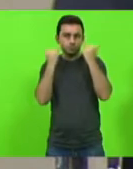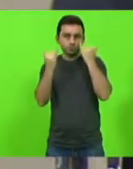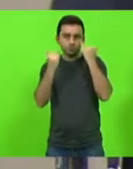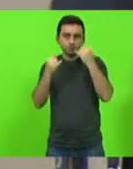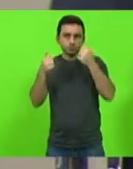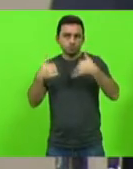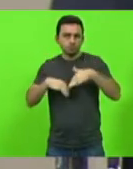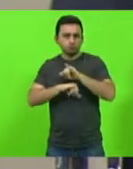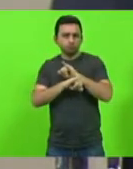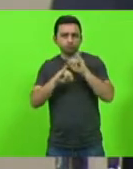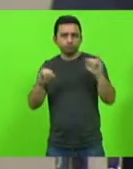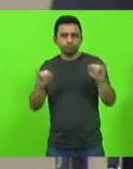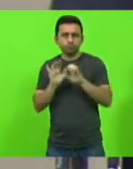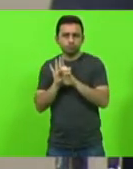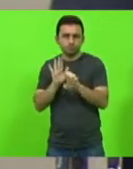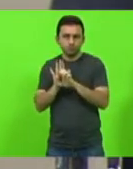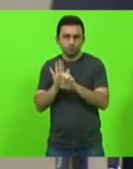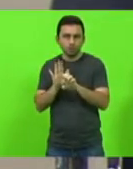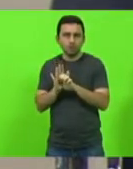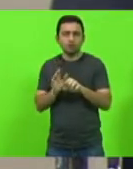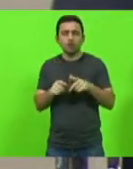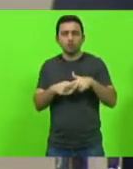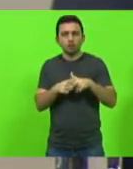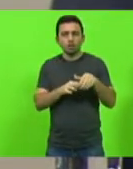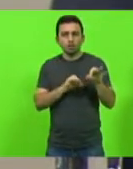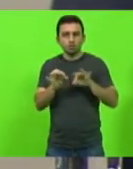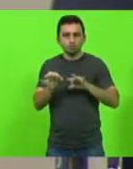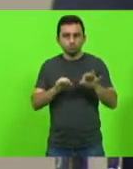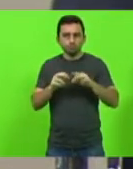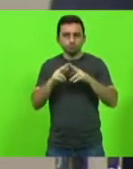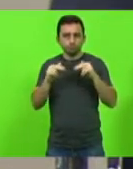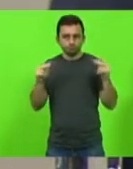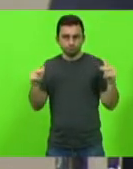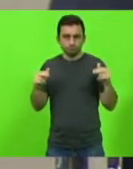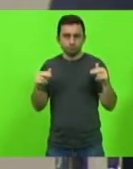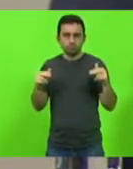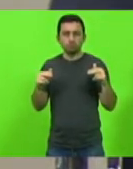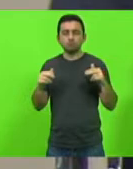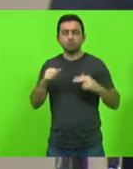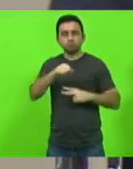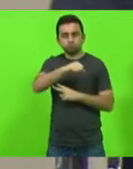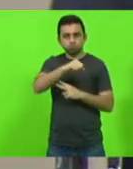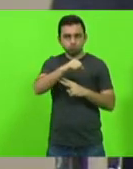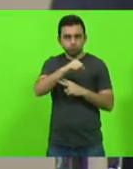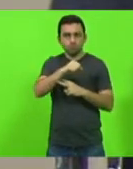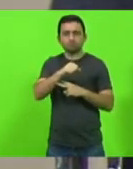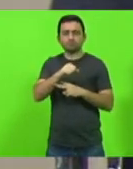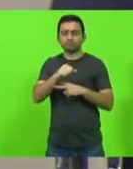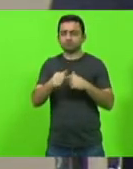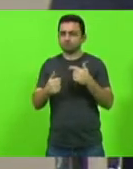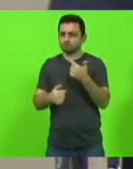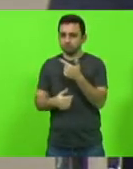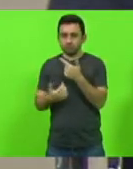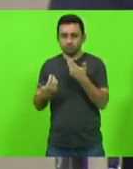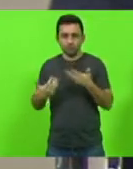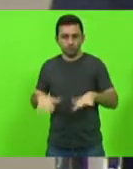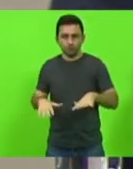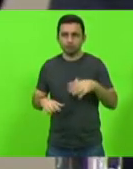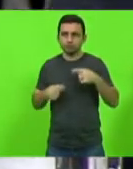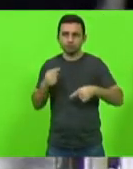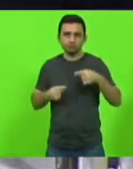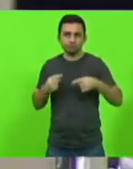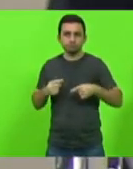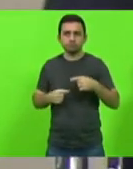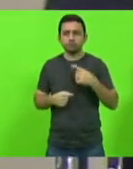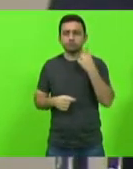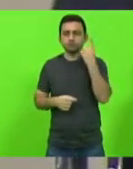lançamento do edital para manutenção da ponta de cílio luz em discussão não havendo quem queira discutir em votação deputados que aprovam permaneça como se